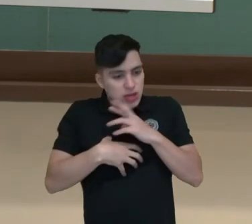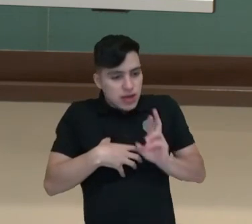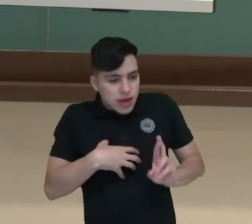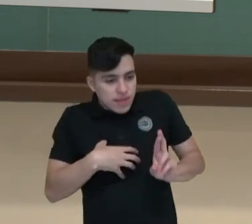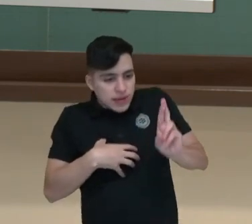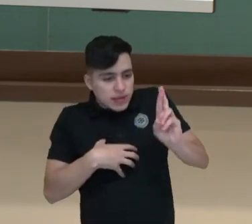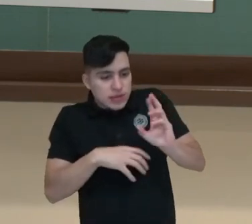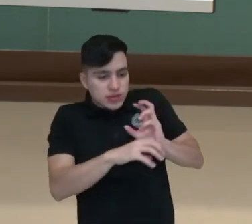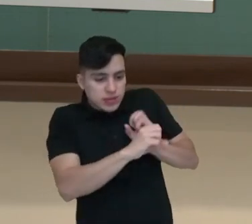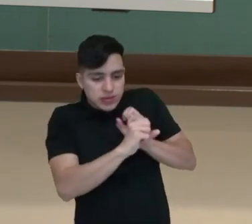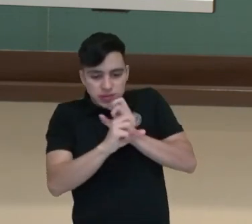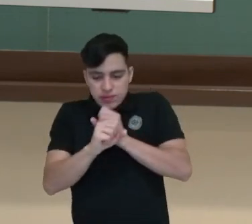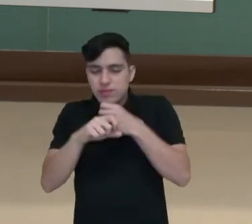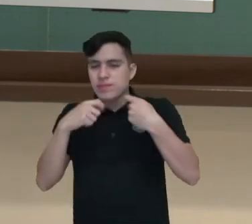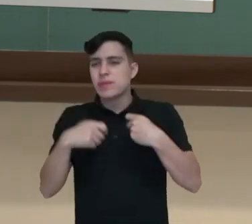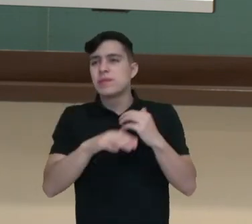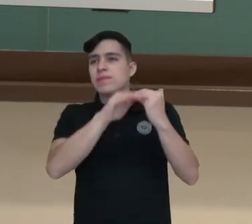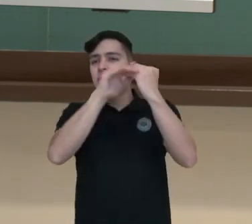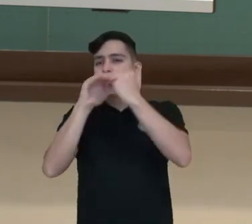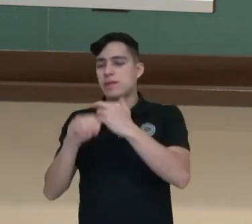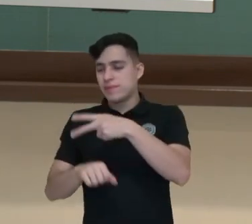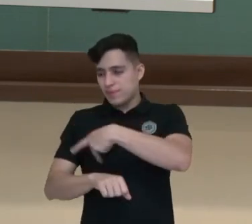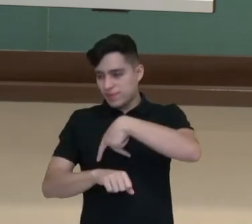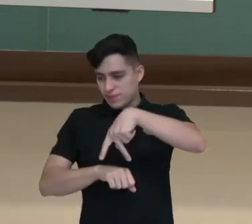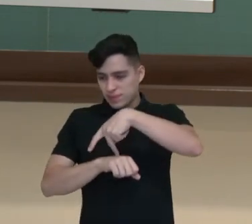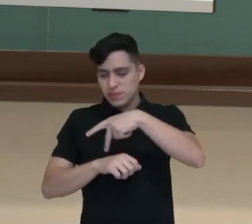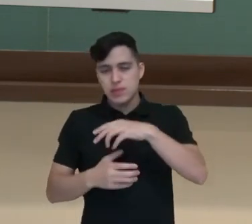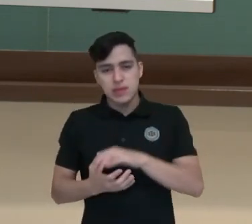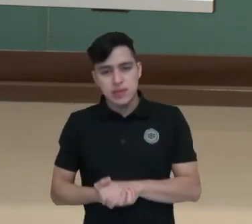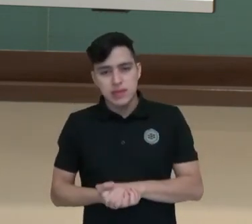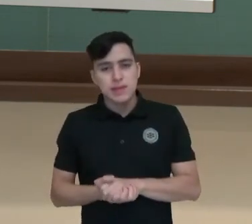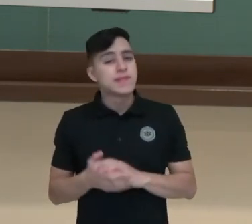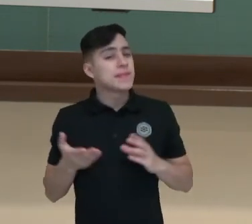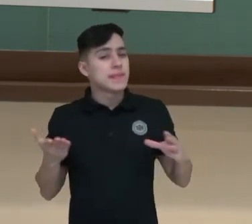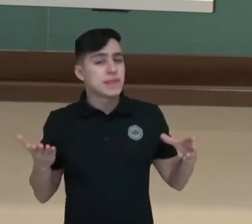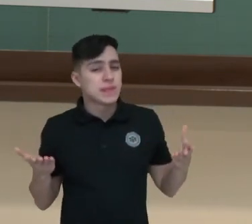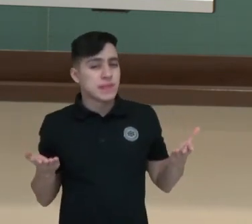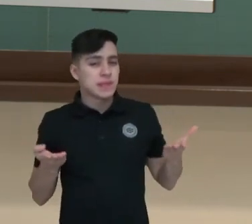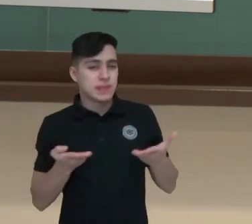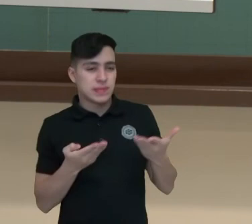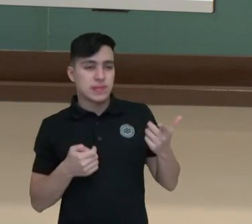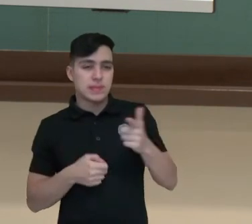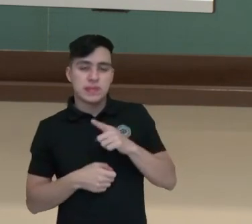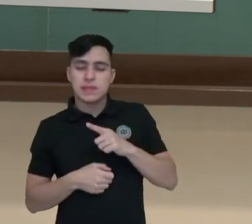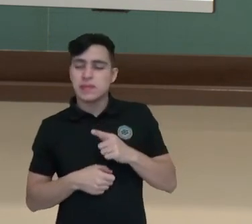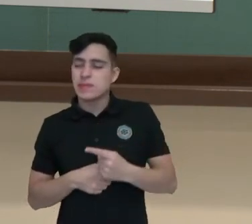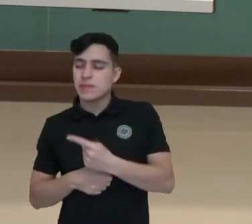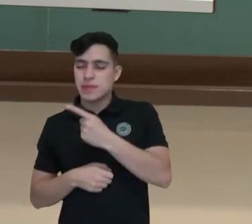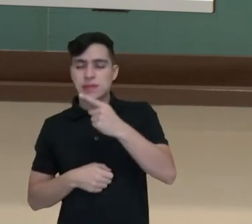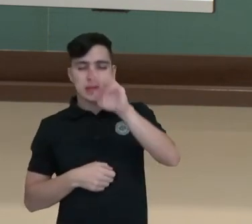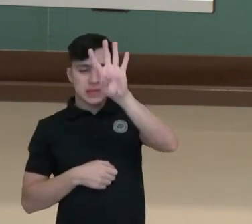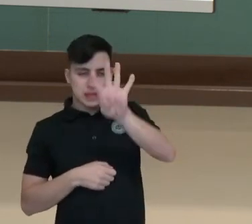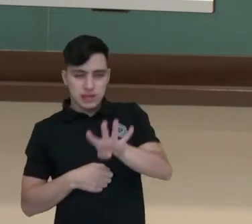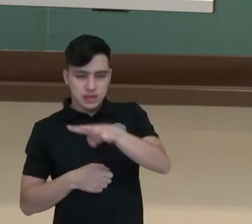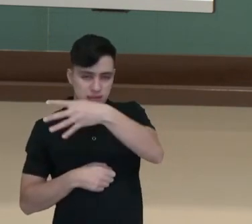ser a mesma para qualquer lugar, ok? E aí chegamos aqui a essa